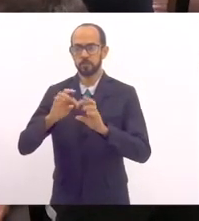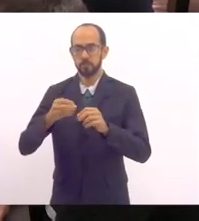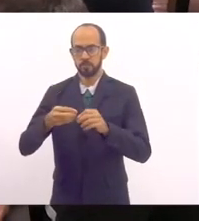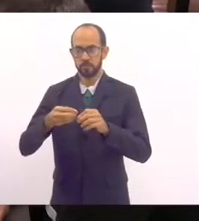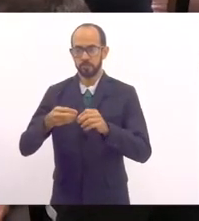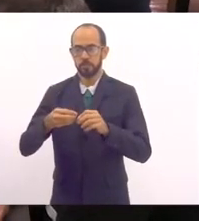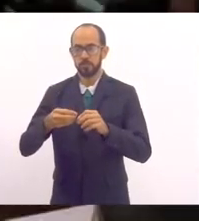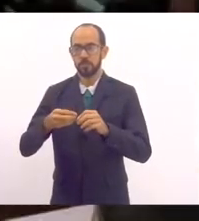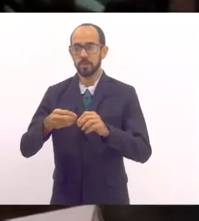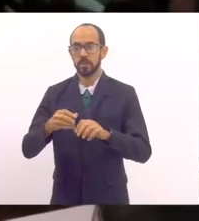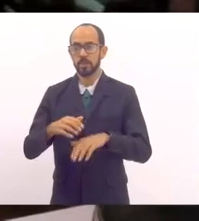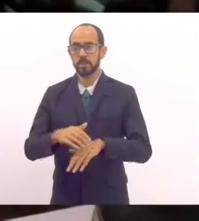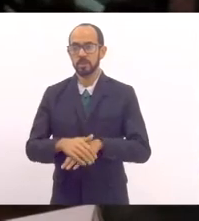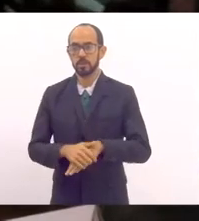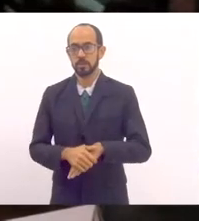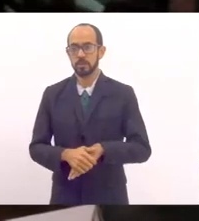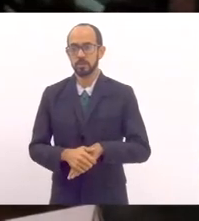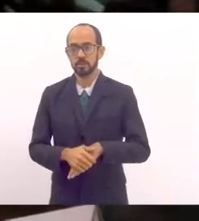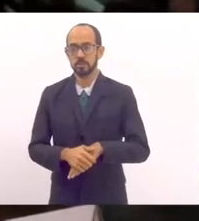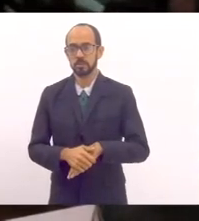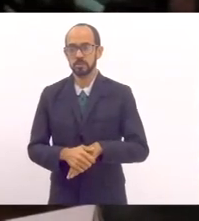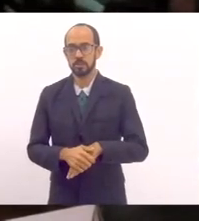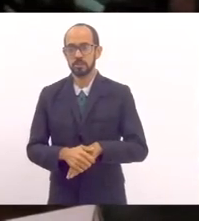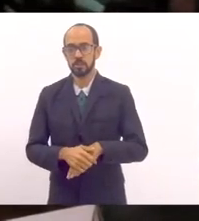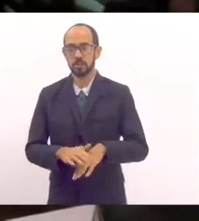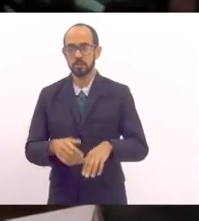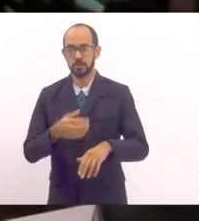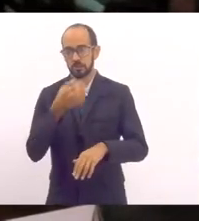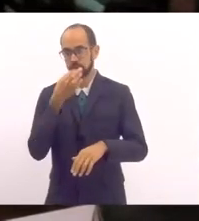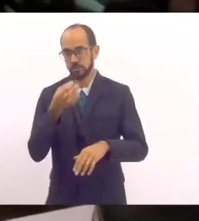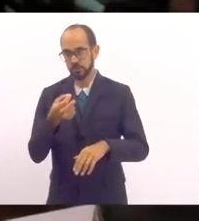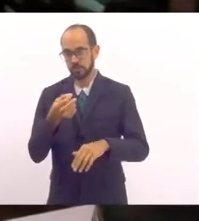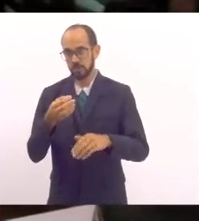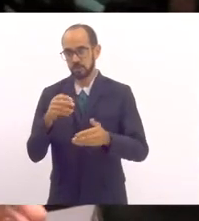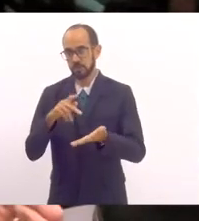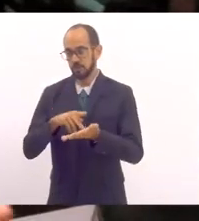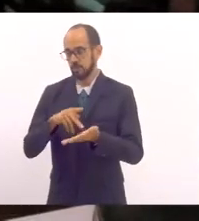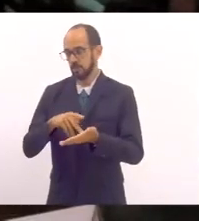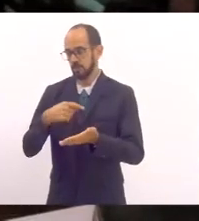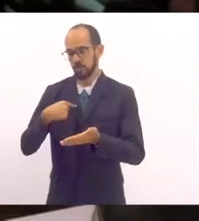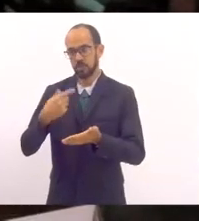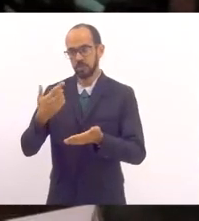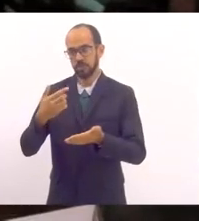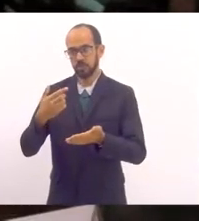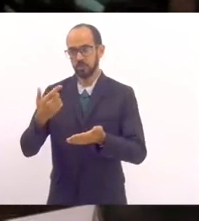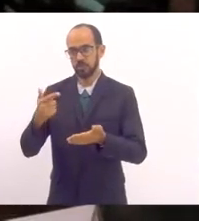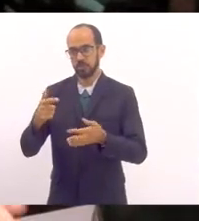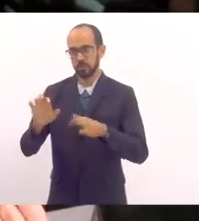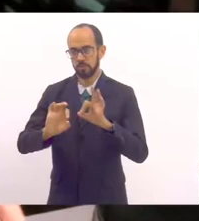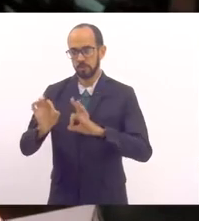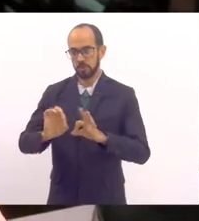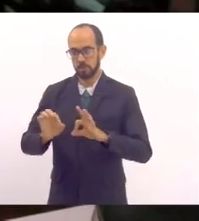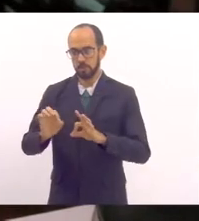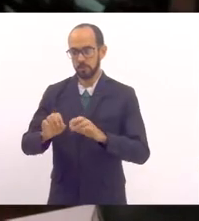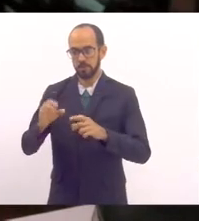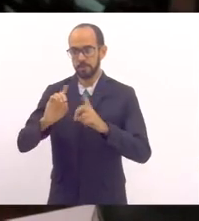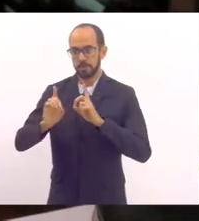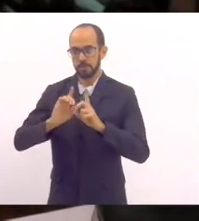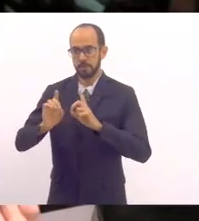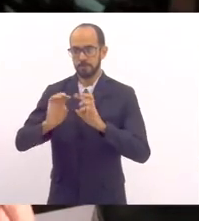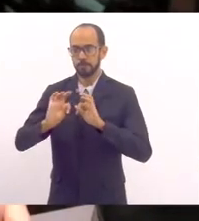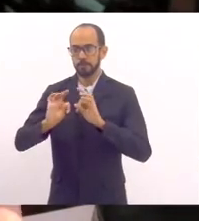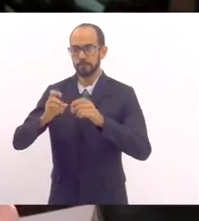Então, eu ia sugerir, com sinceridade, eu não vim assim, preparado para debater as 57, eu acabei, de certa